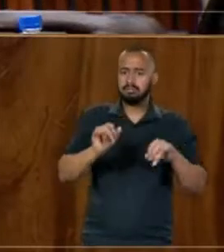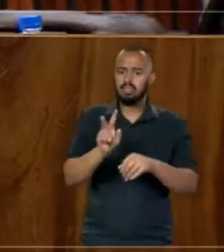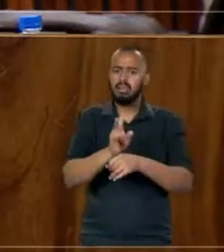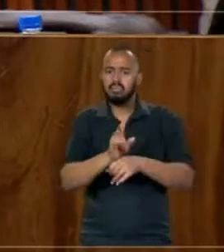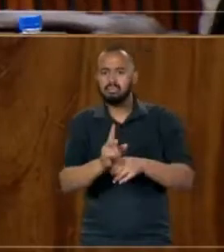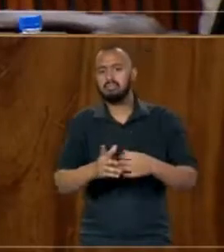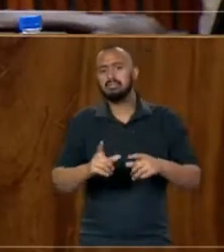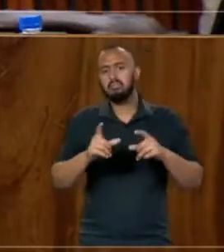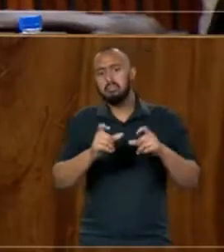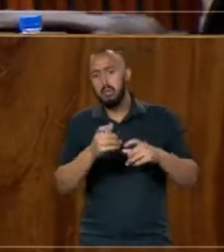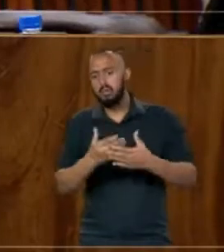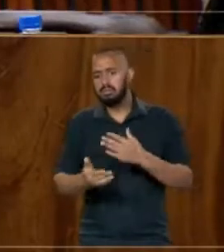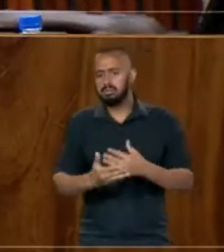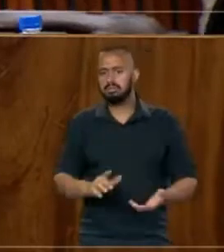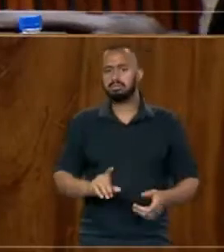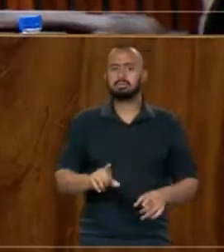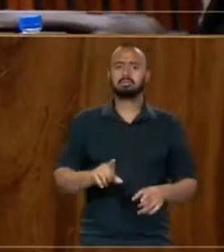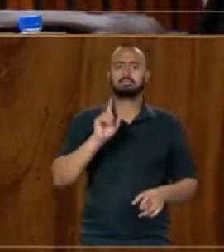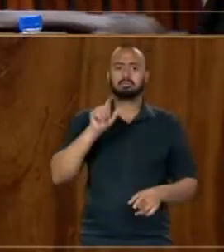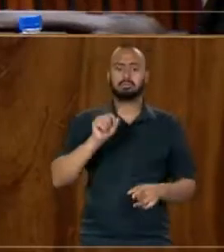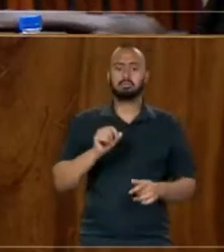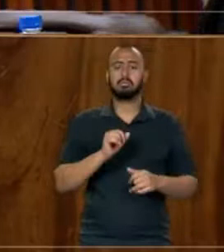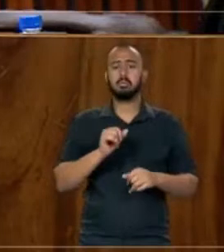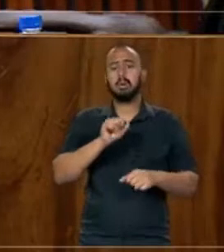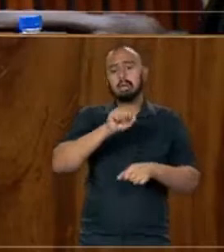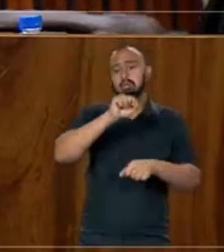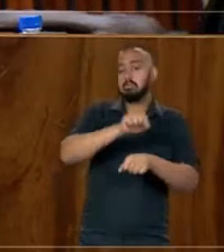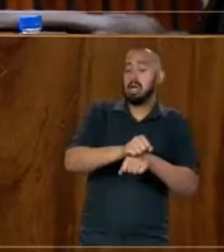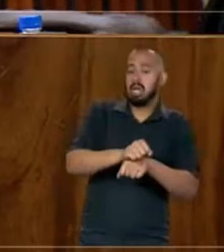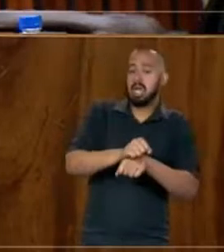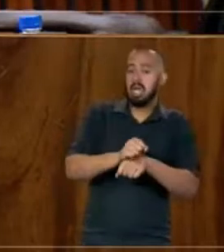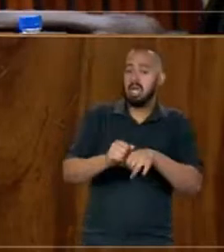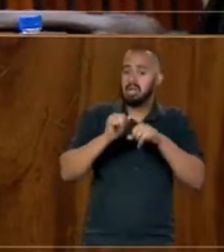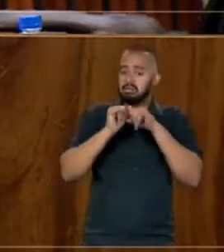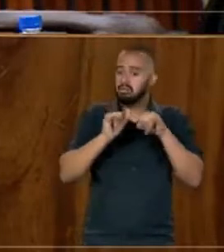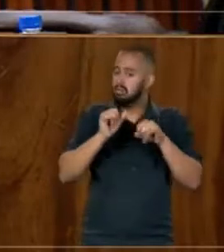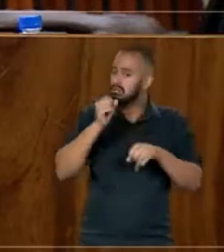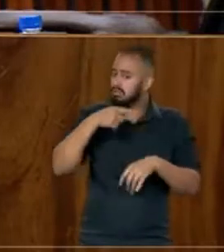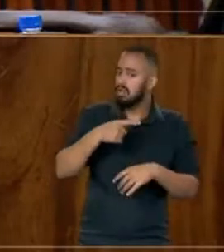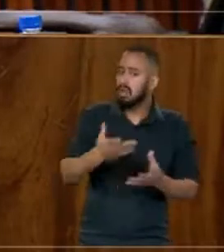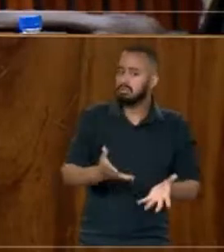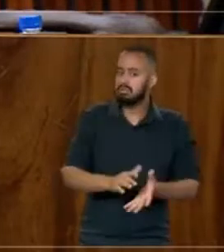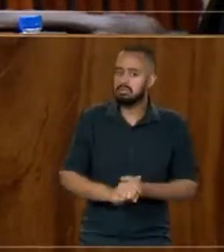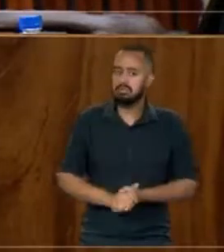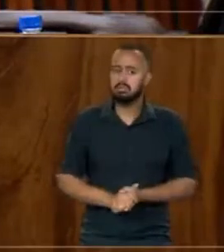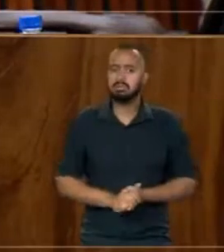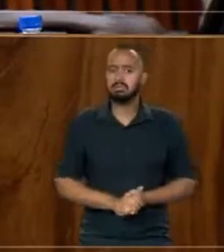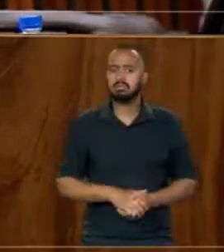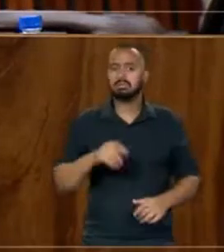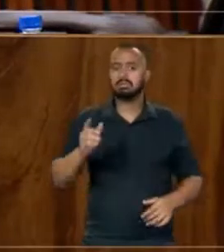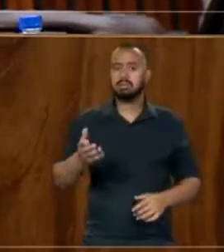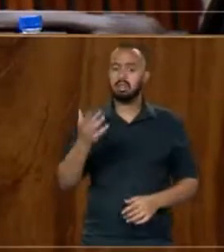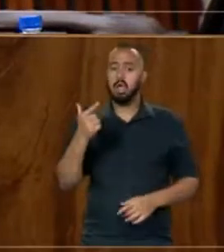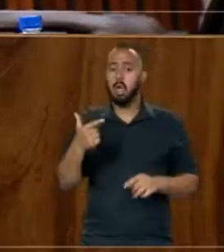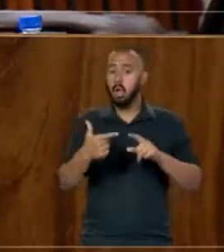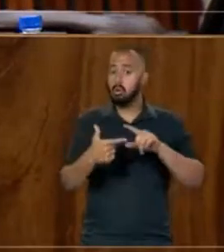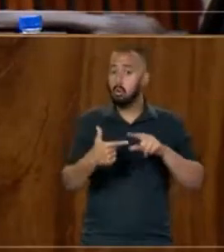para conter o avanço da desinformação. Sendo iminente a realização do segundo